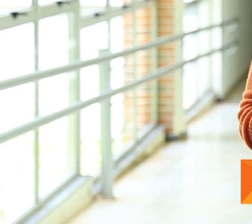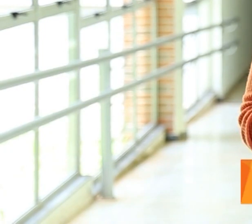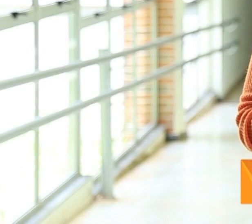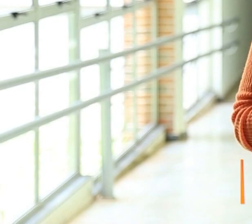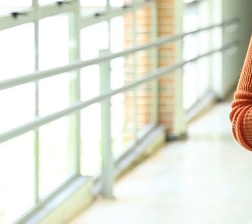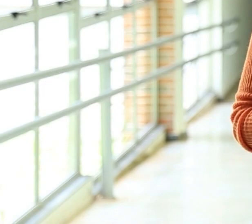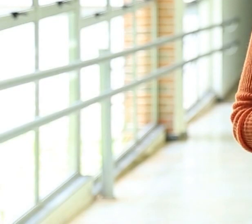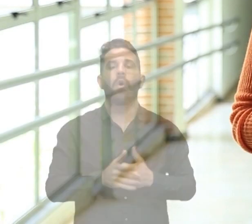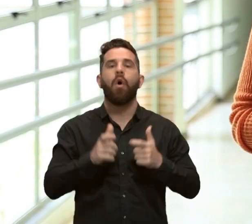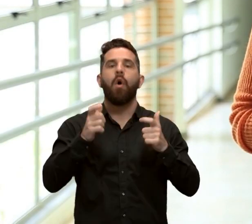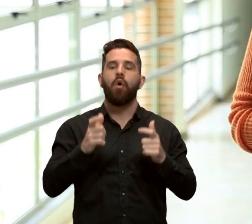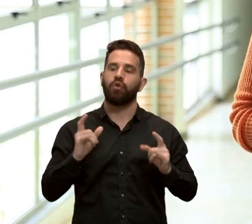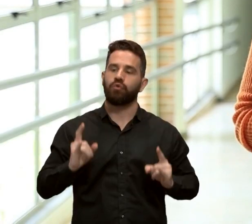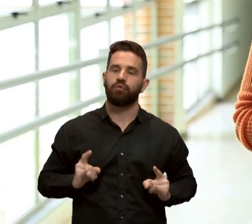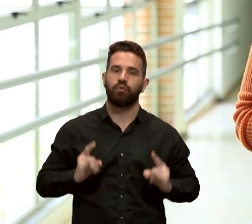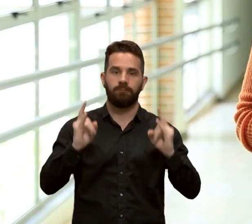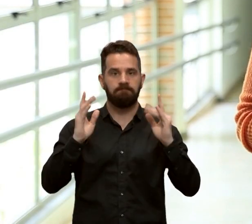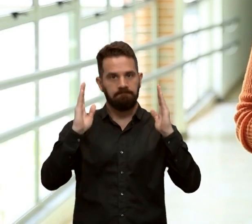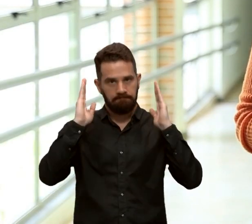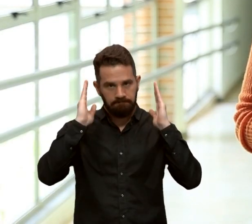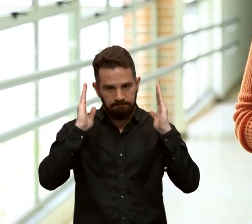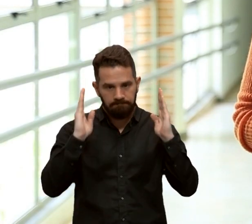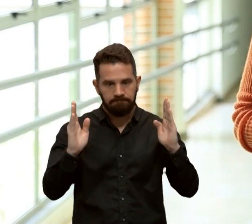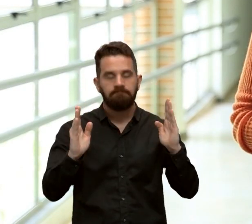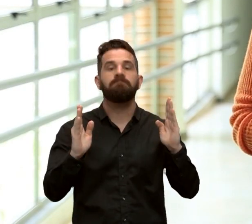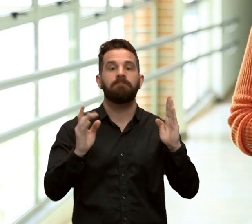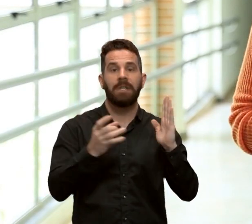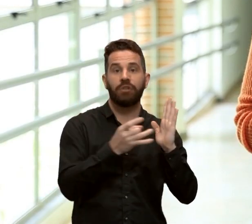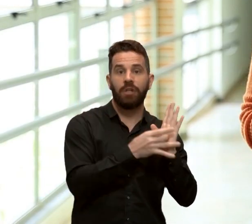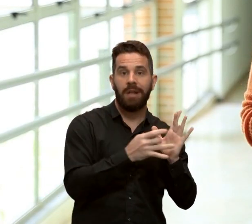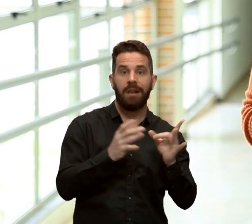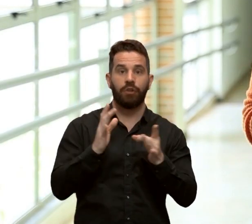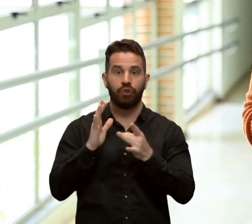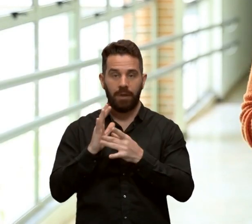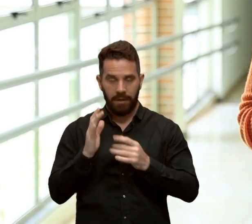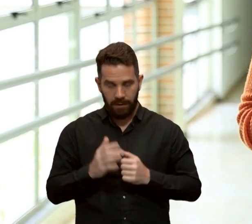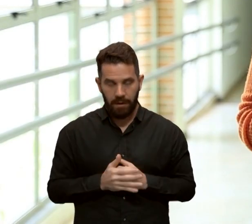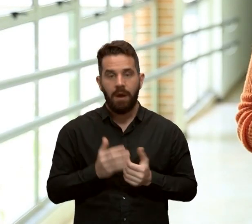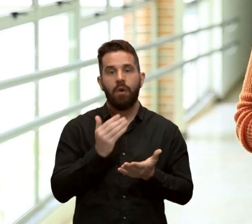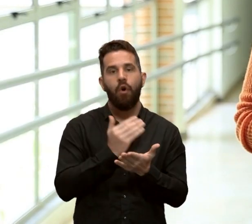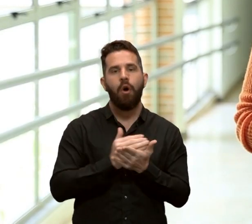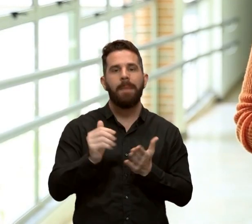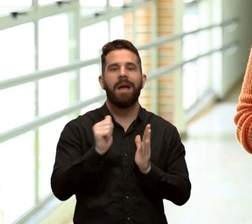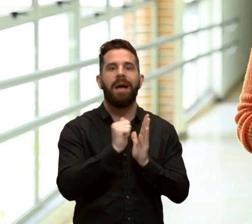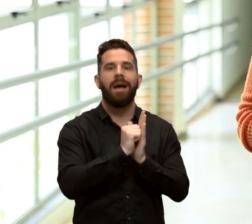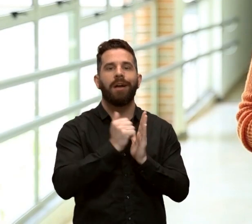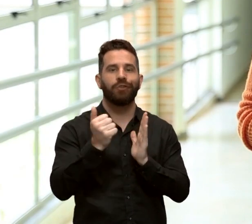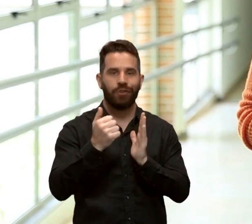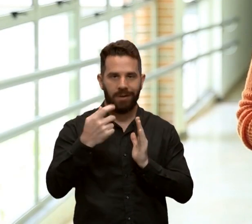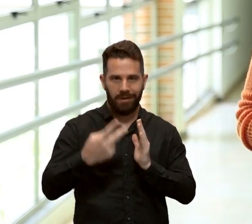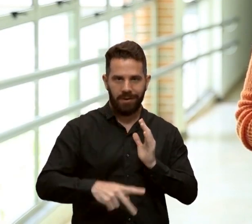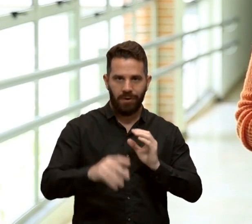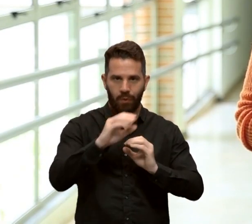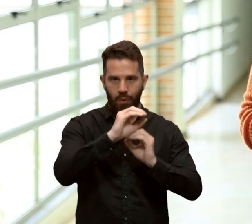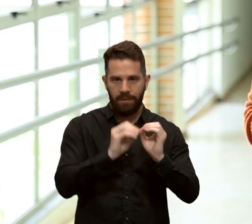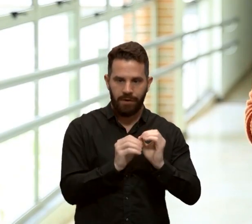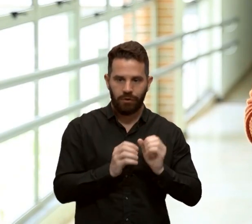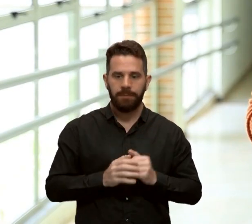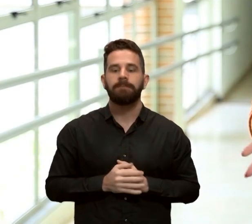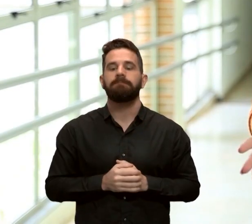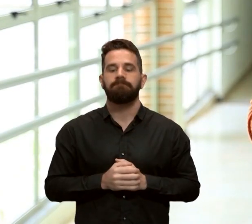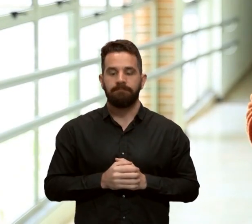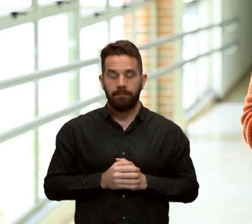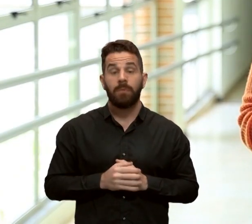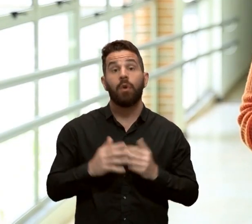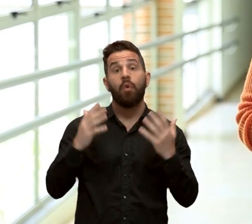corredor de prédio da UFG com janelas de ambos os lados. E começa agora mais uma agenda UFG. Em